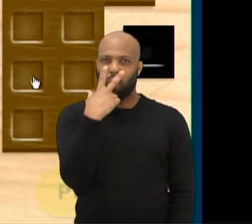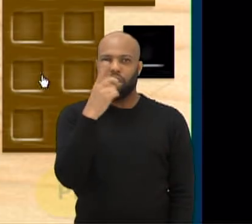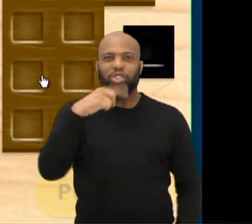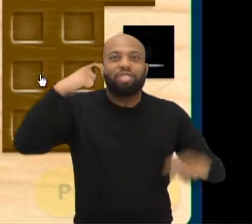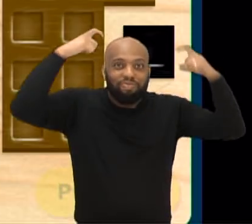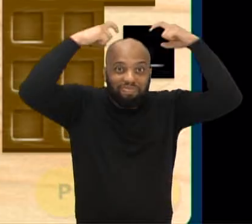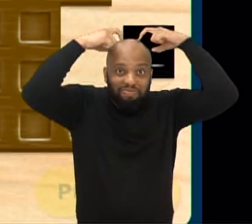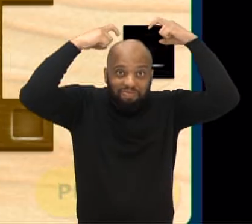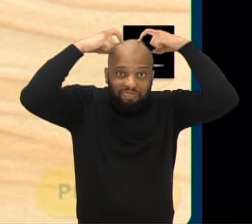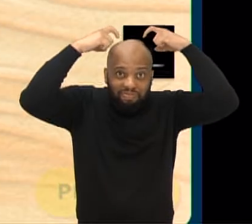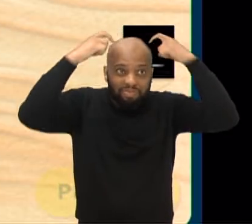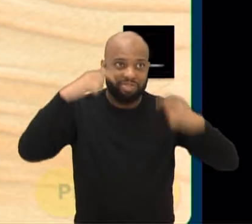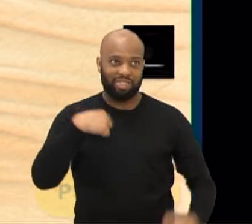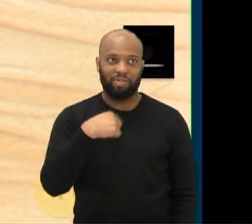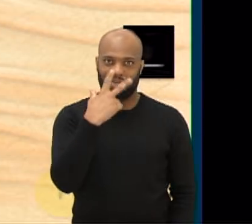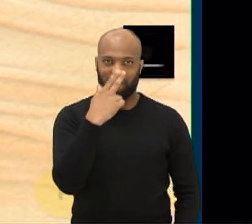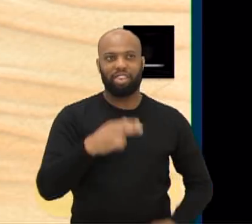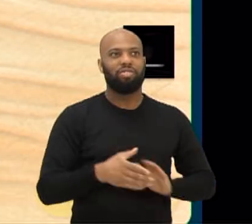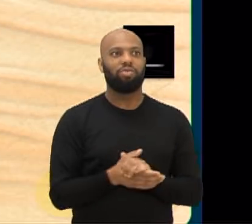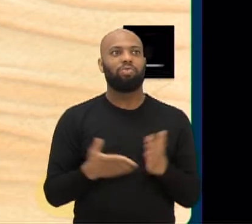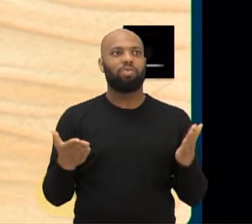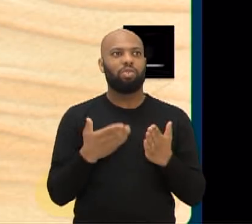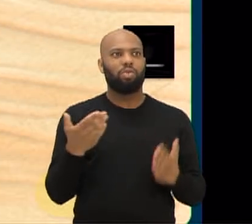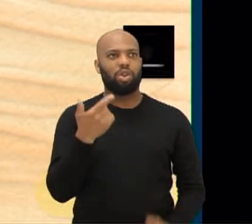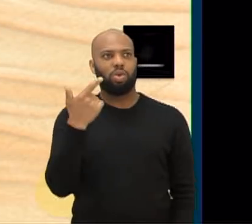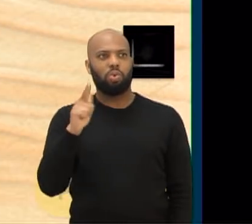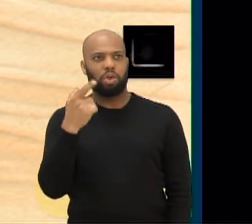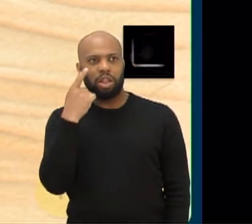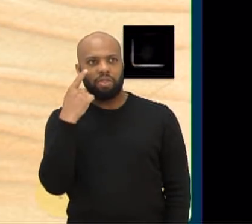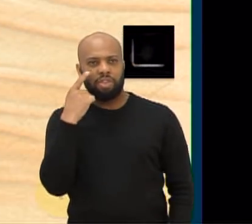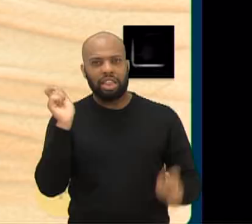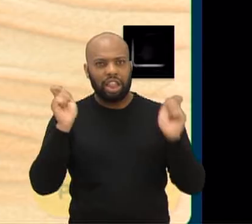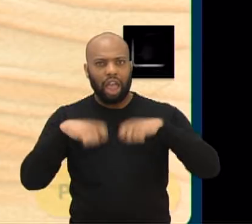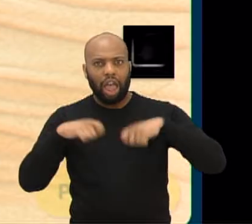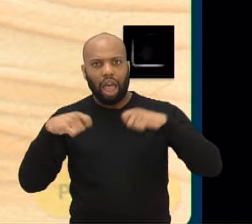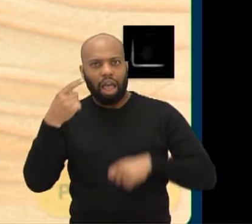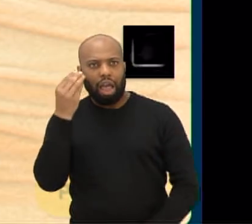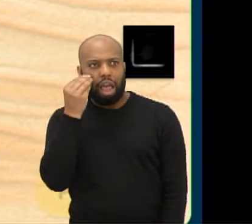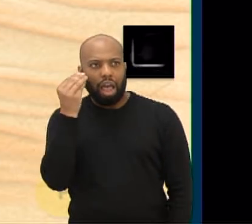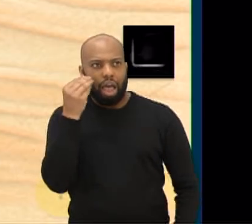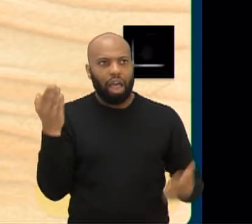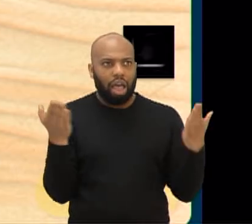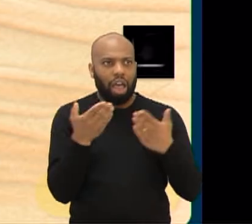né? Vamos pegar mais essa peça aqui para ver se é ela.